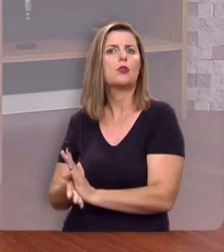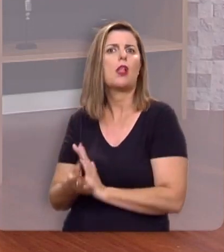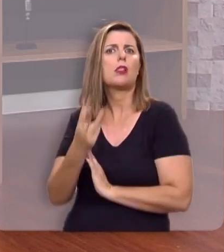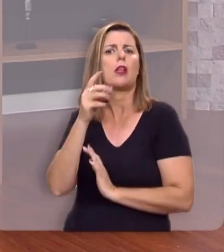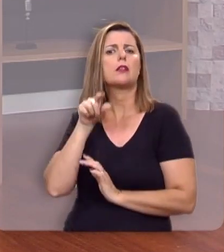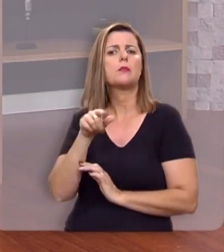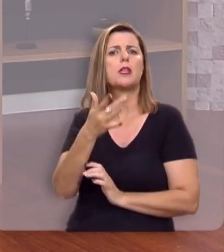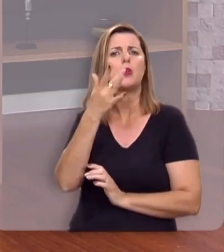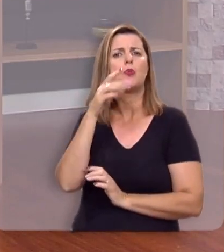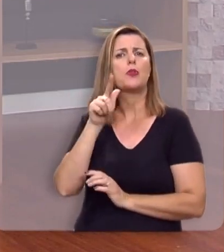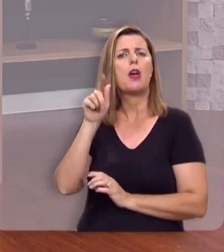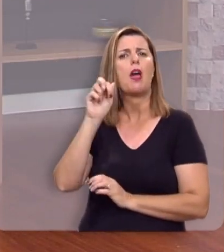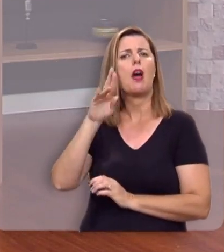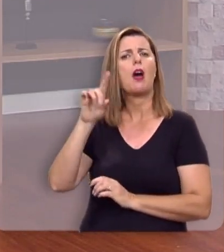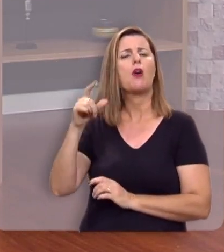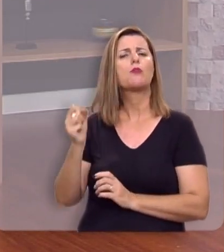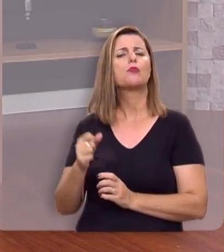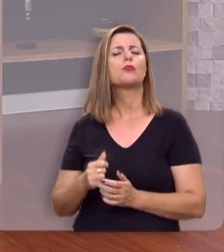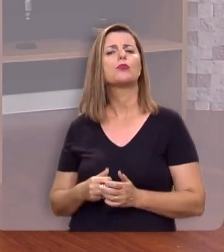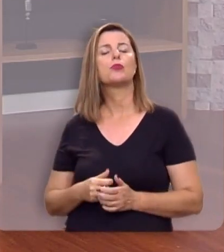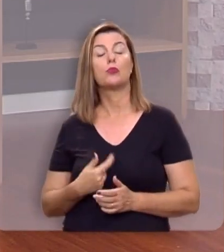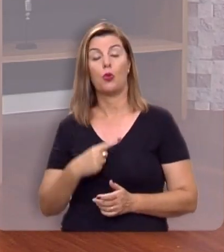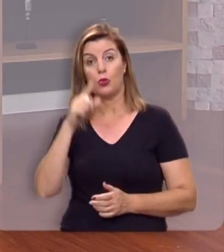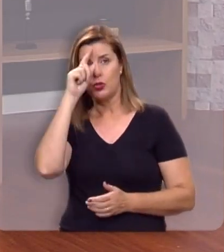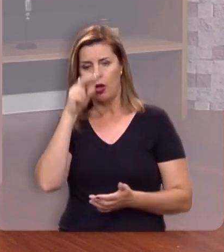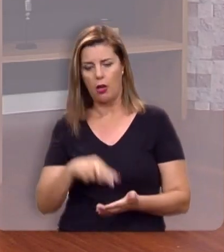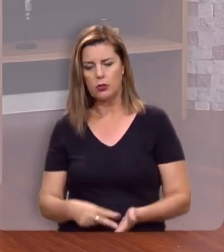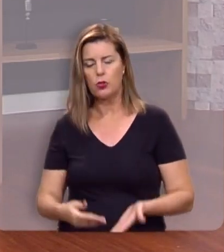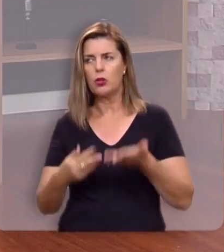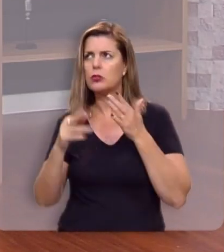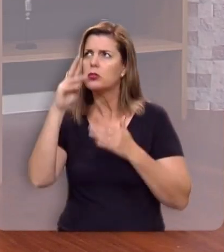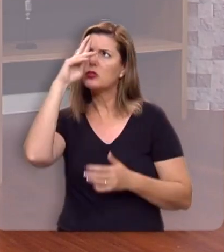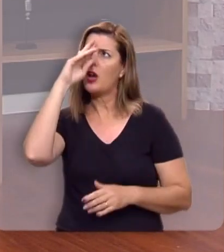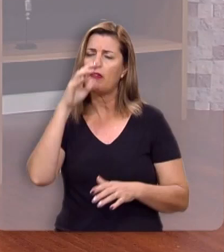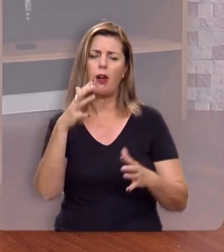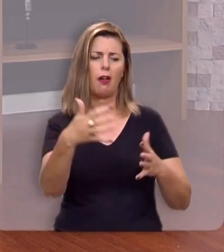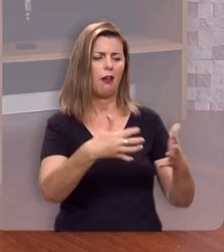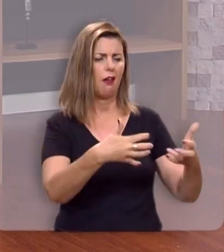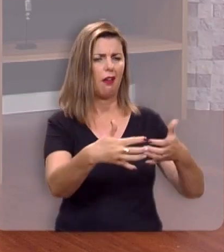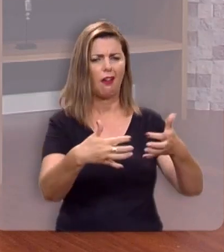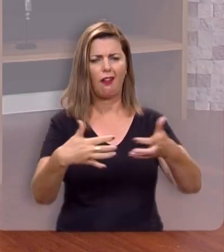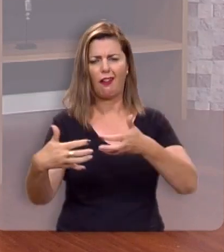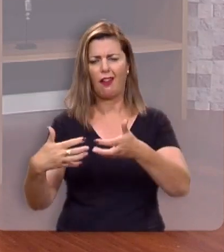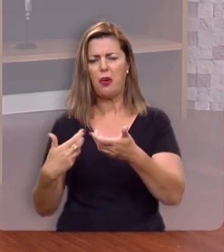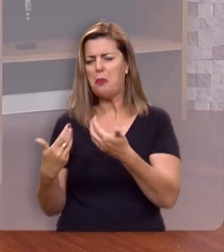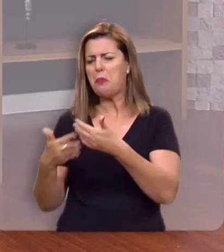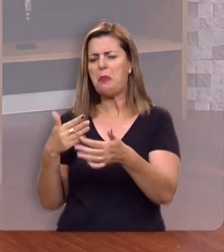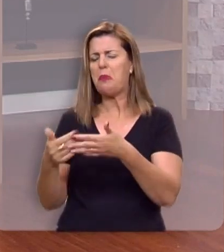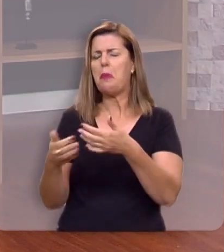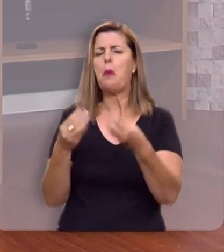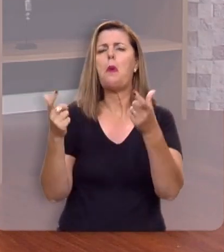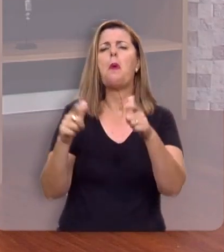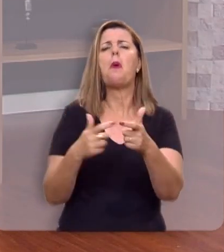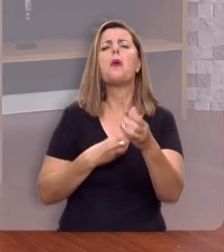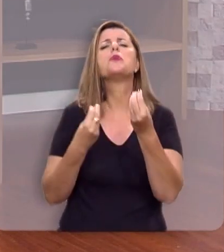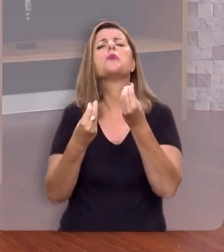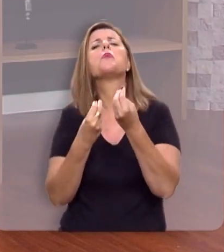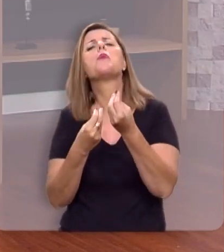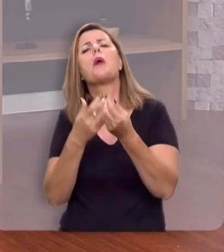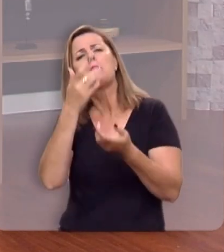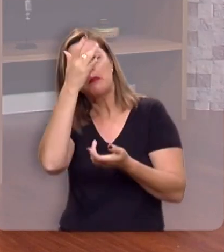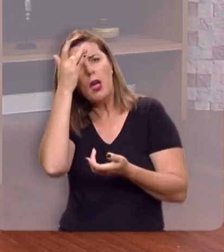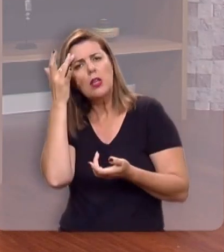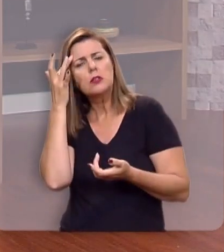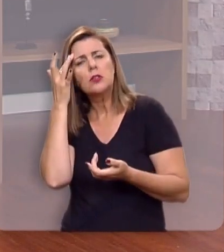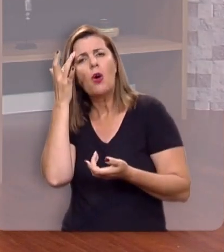3.000 graus. No dia da ressurreição, o Senhor vai recolher, não importa onde, como, ou daqueles que